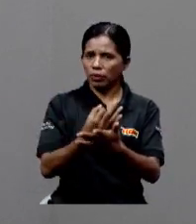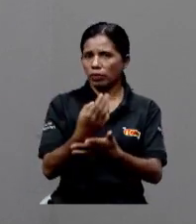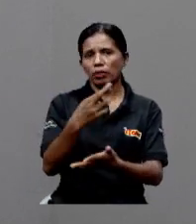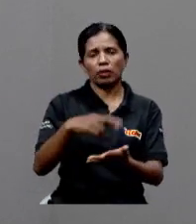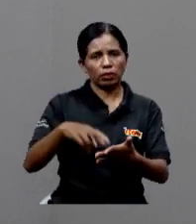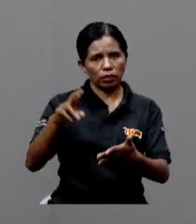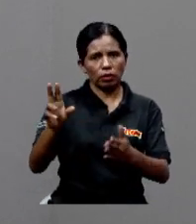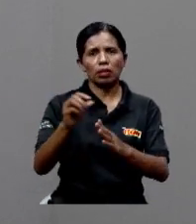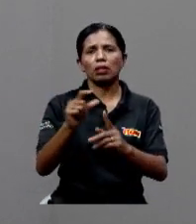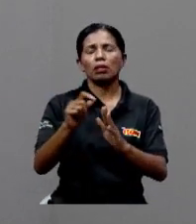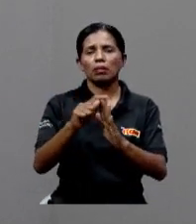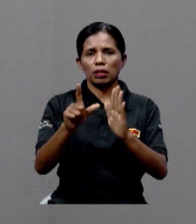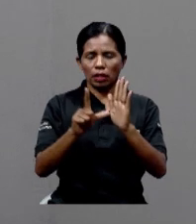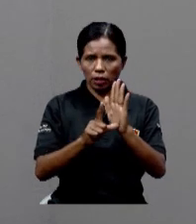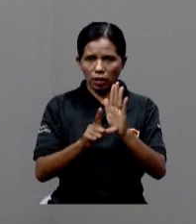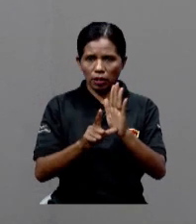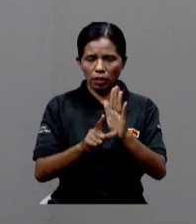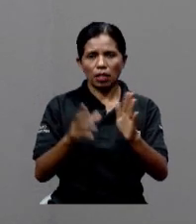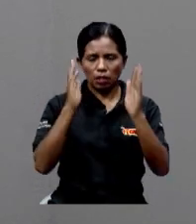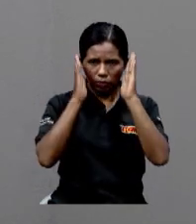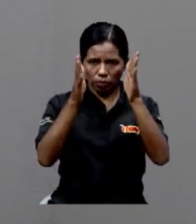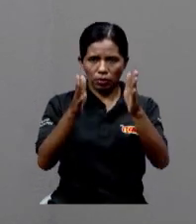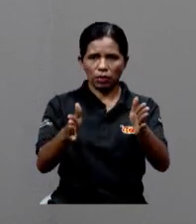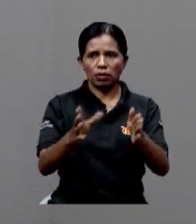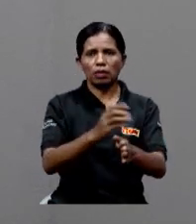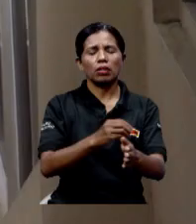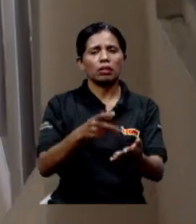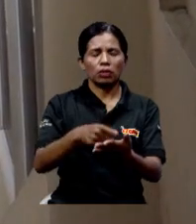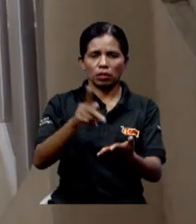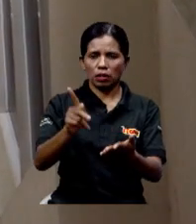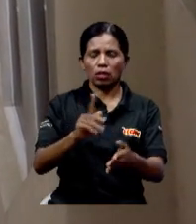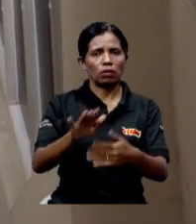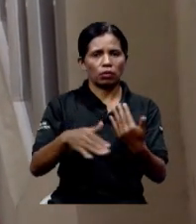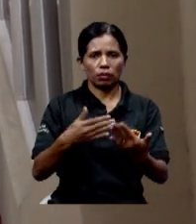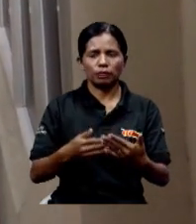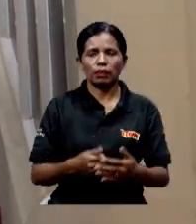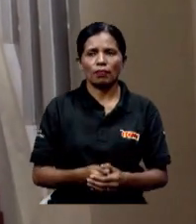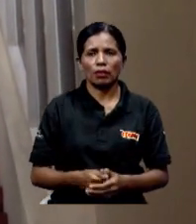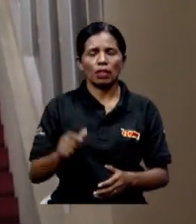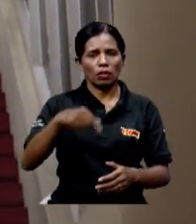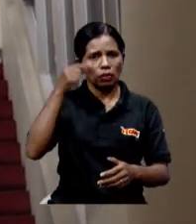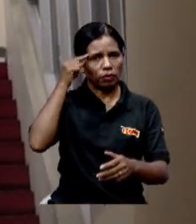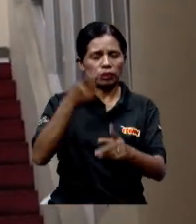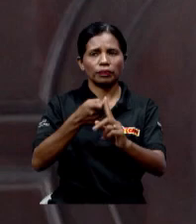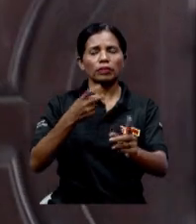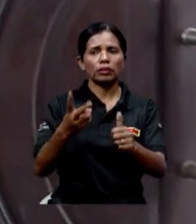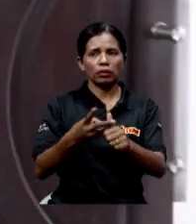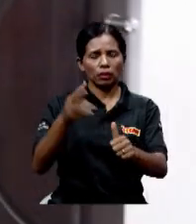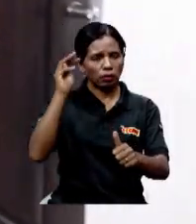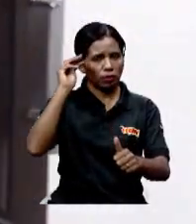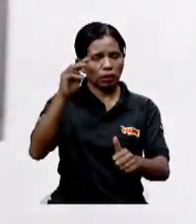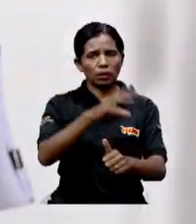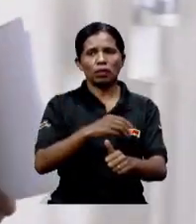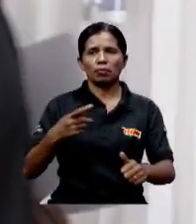lei tributária ninha, liu liga ba taxas imposto boa de serne. Antes, né, governo lhe russe vice-ministro